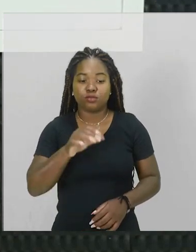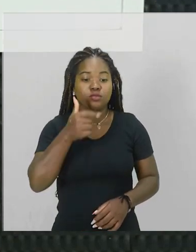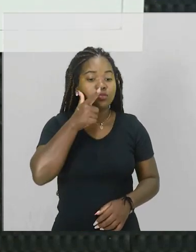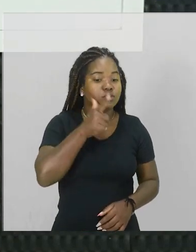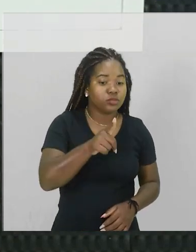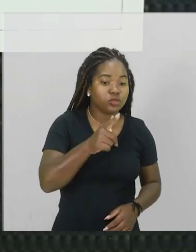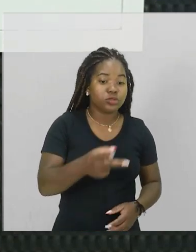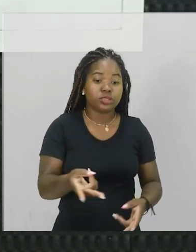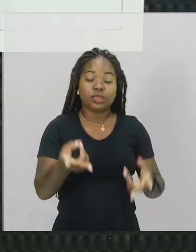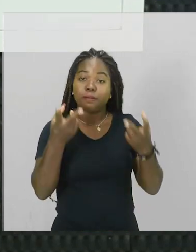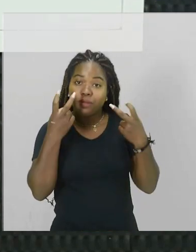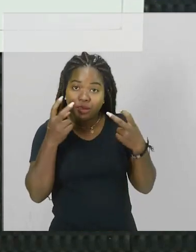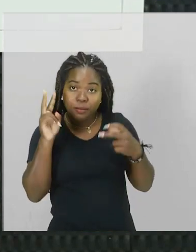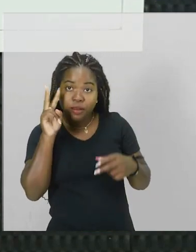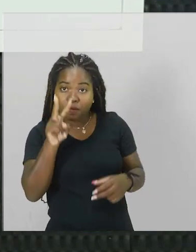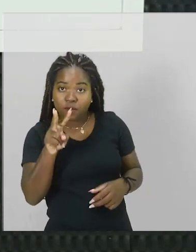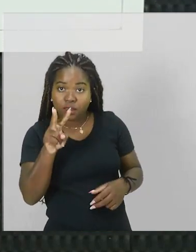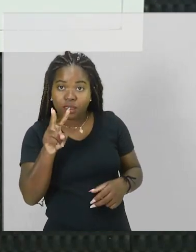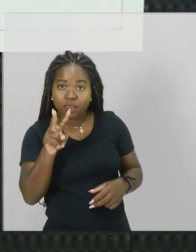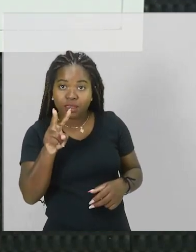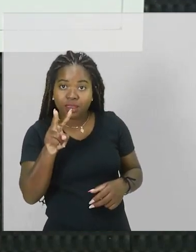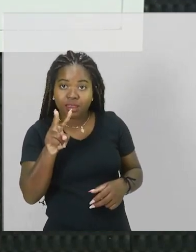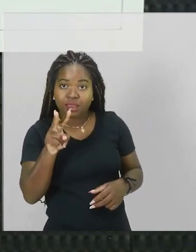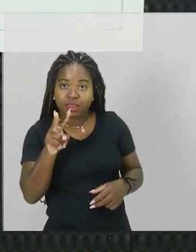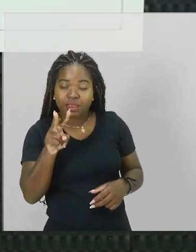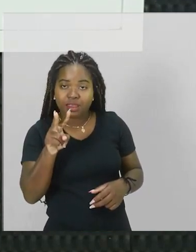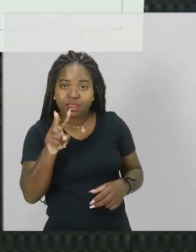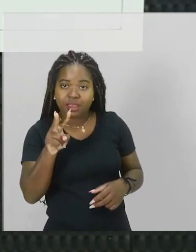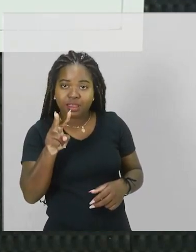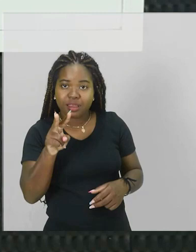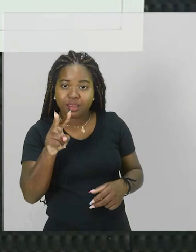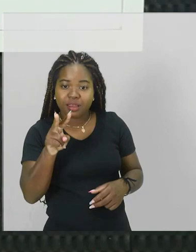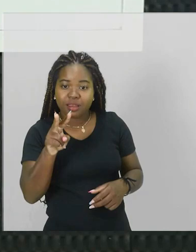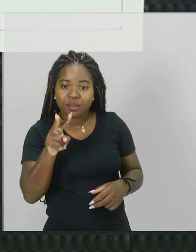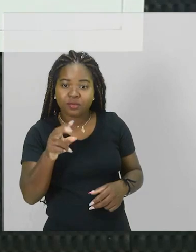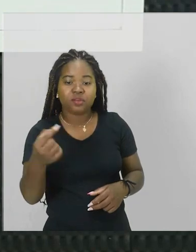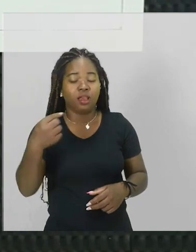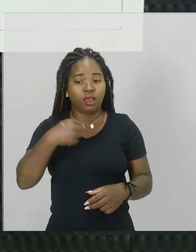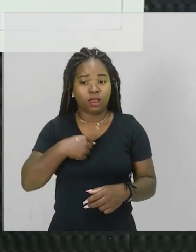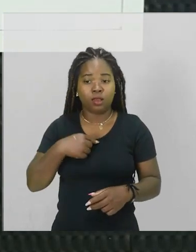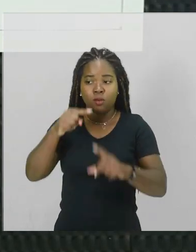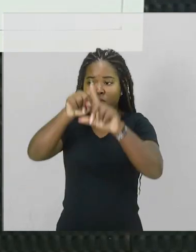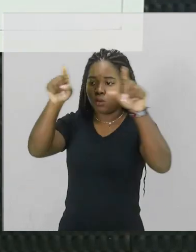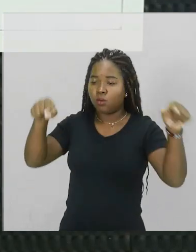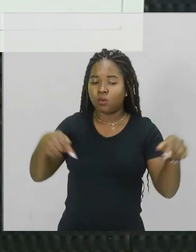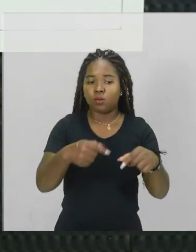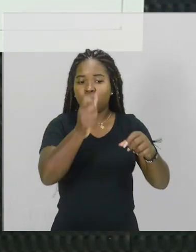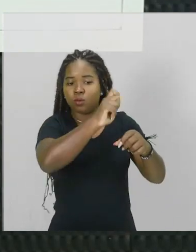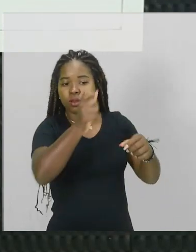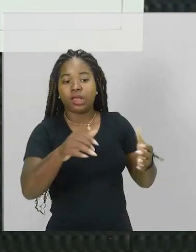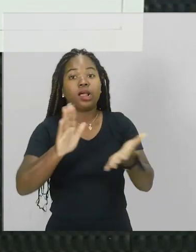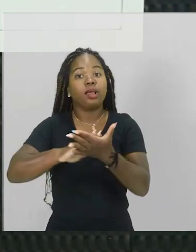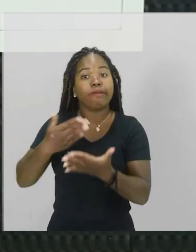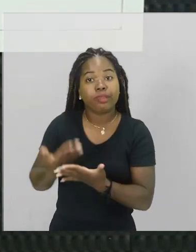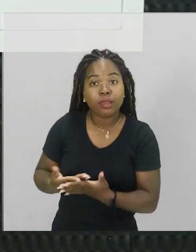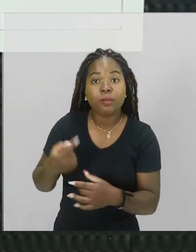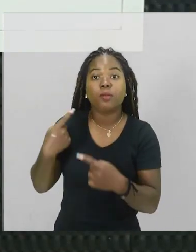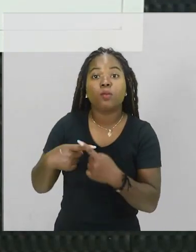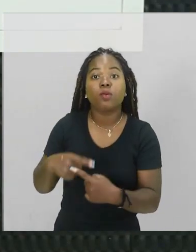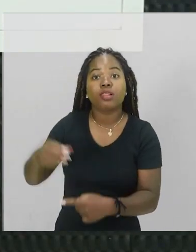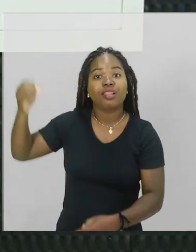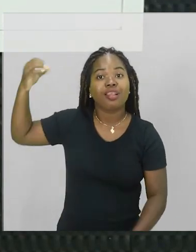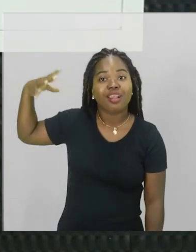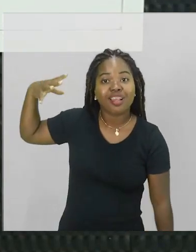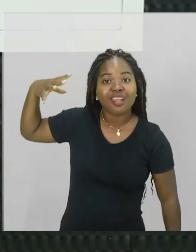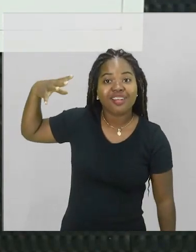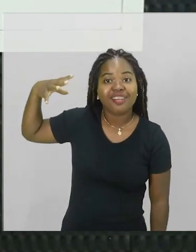coisas que estão aqui, certo? Só consegue me ver, o quadro, a intérprete, porque tem luz,